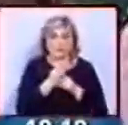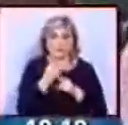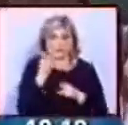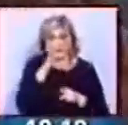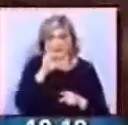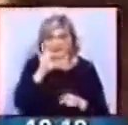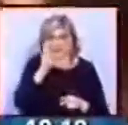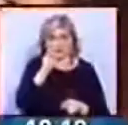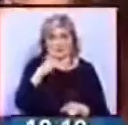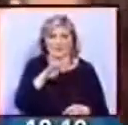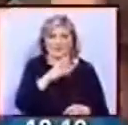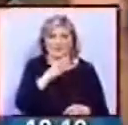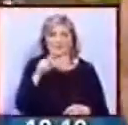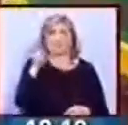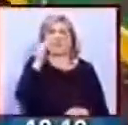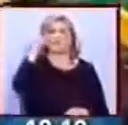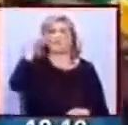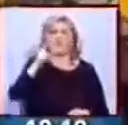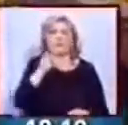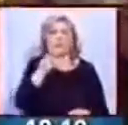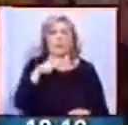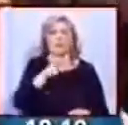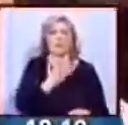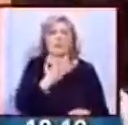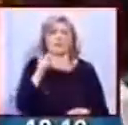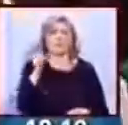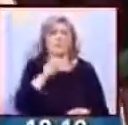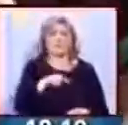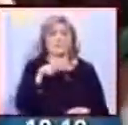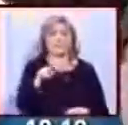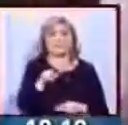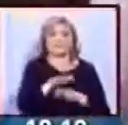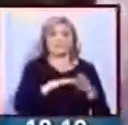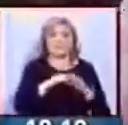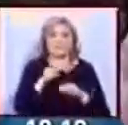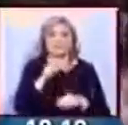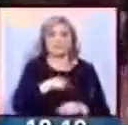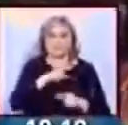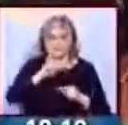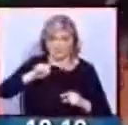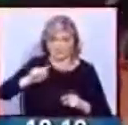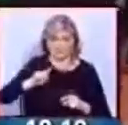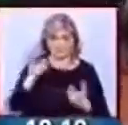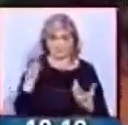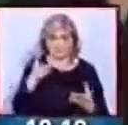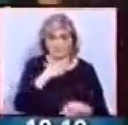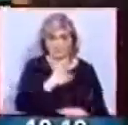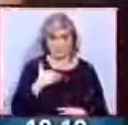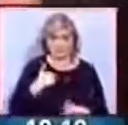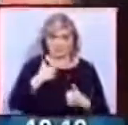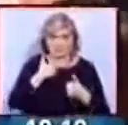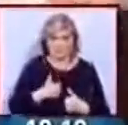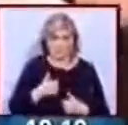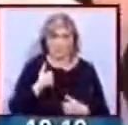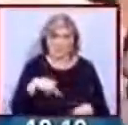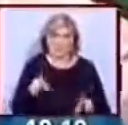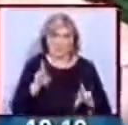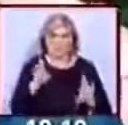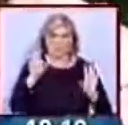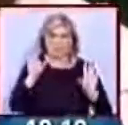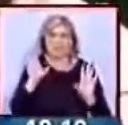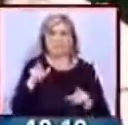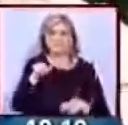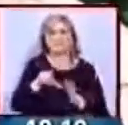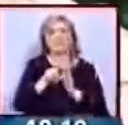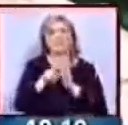formadores deste projeto, a fazer um ecocardiograma. André, vou só lhe perguntar, está perfeitamente saudável, espero. Este